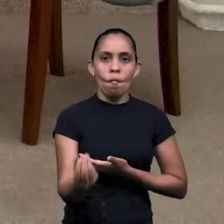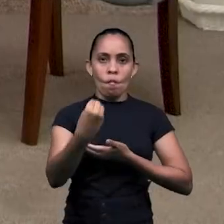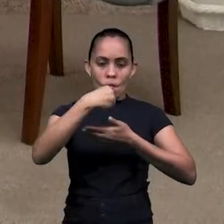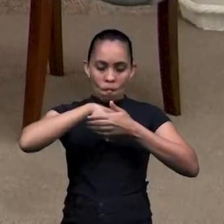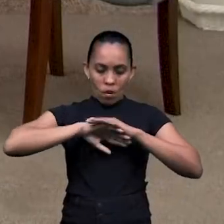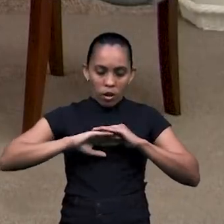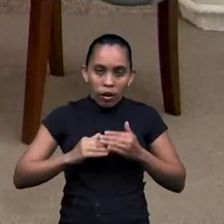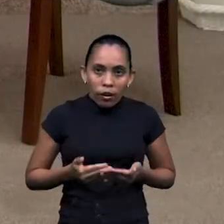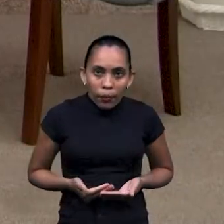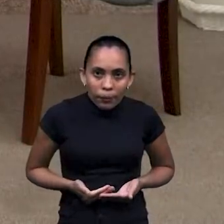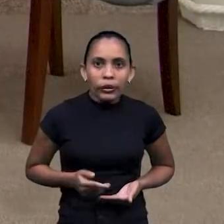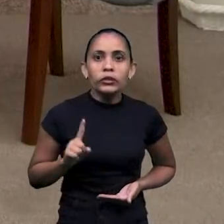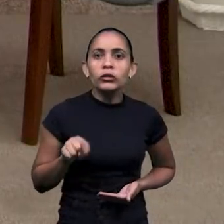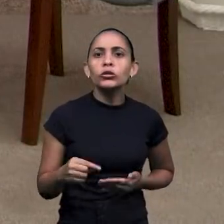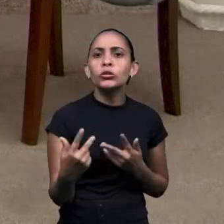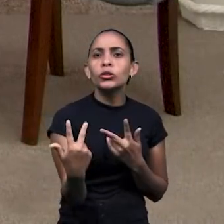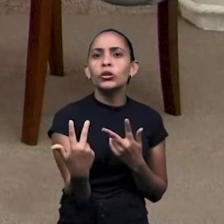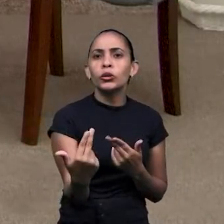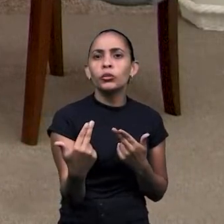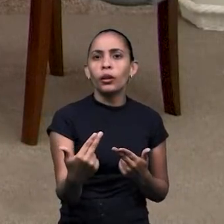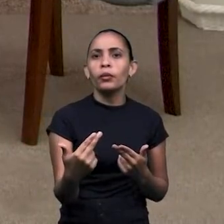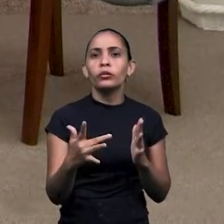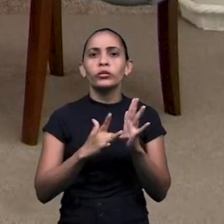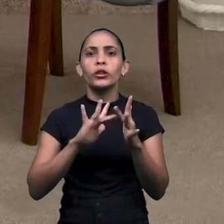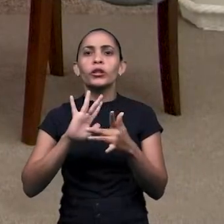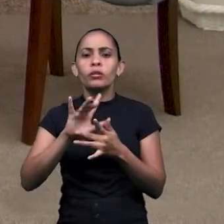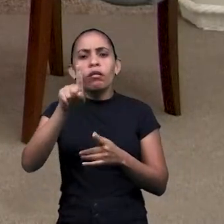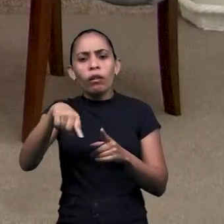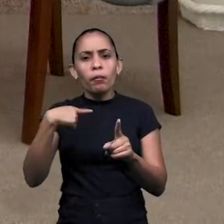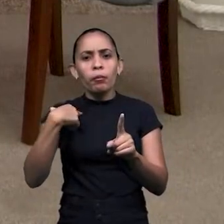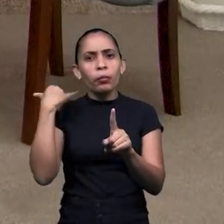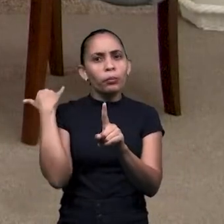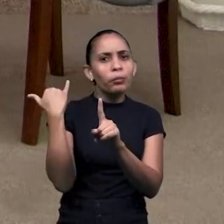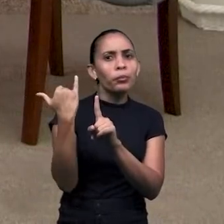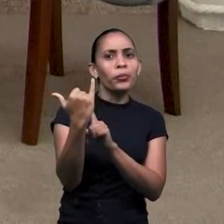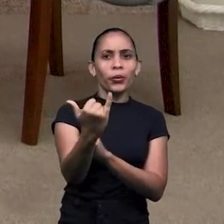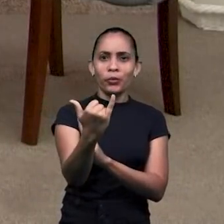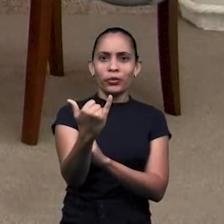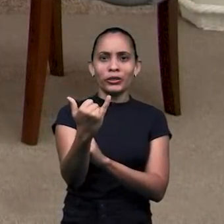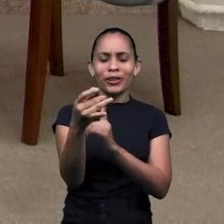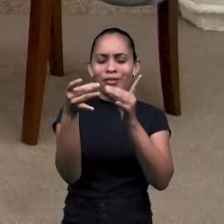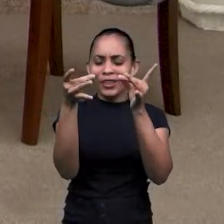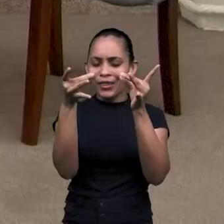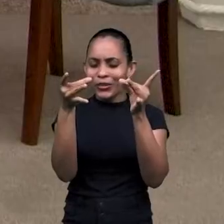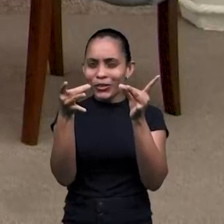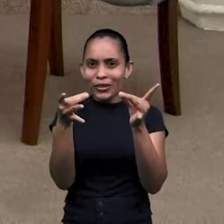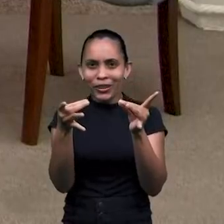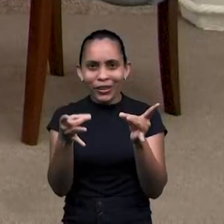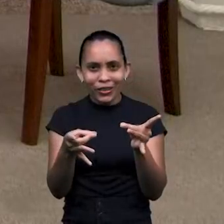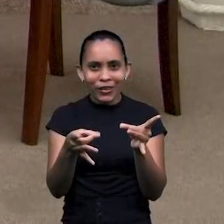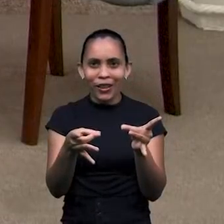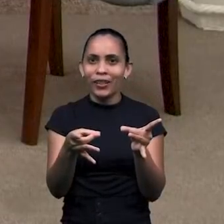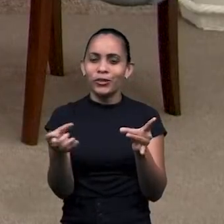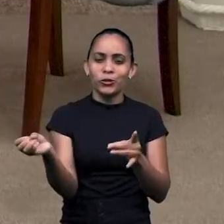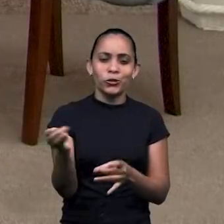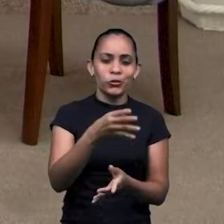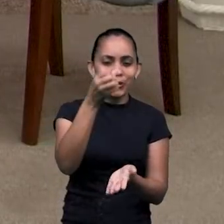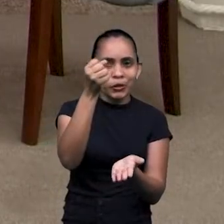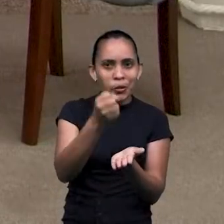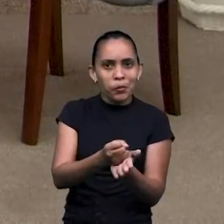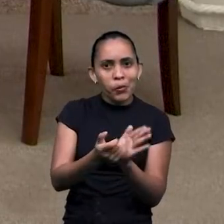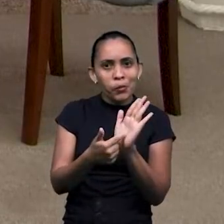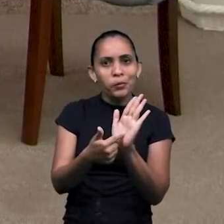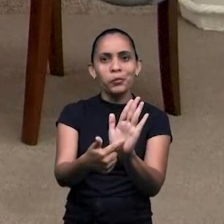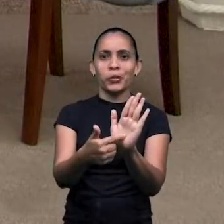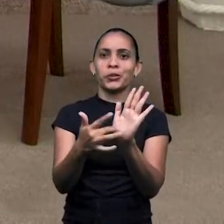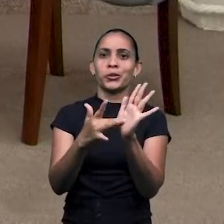ressuscitaria. Interessante ver que Jesus está totalmente ali, profetizado em todos os detalhes ali do Antigo Testamento. Tudo aponta para Jesus,